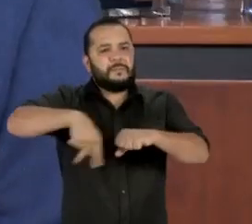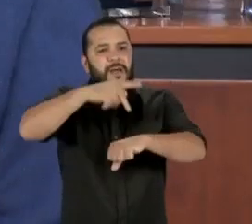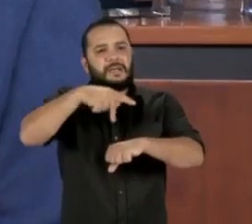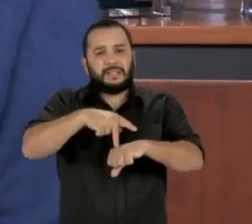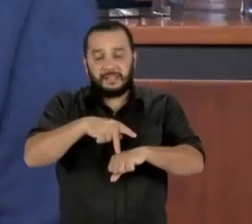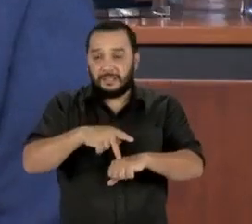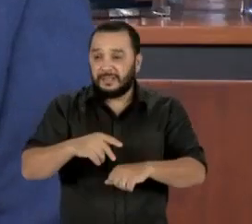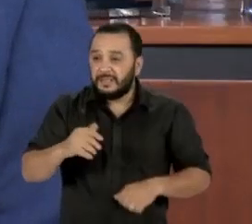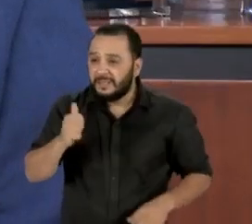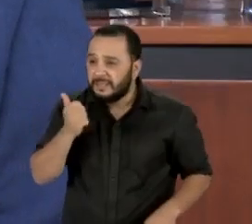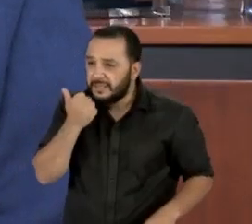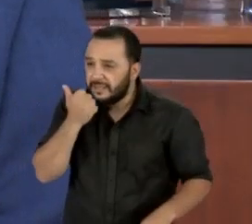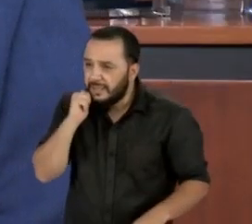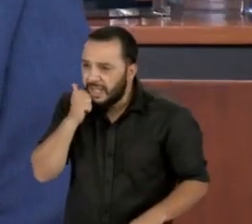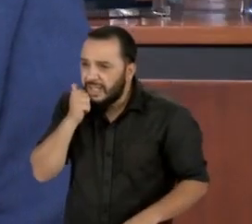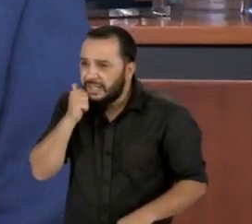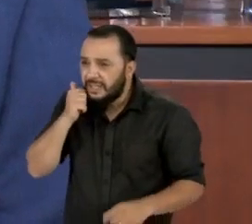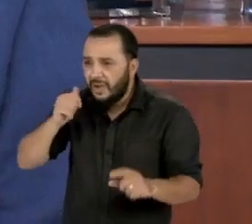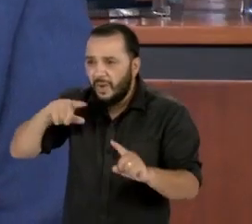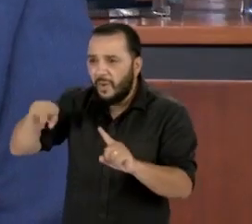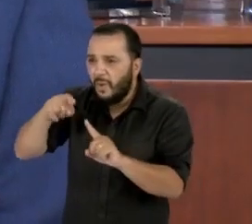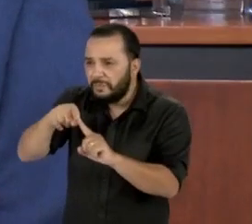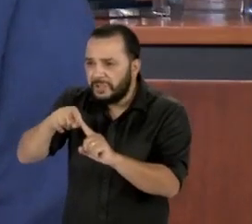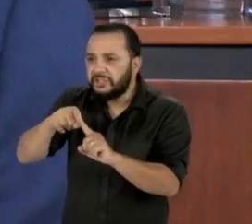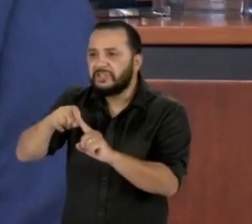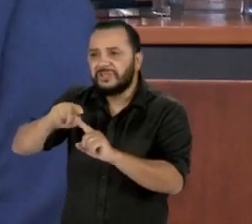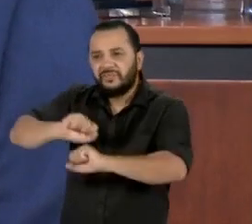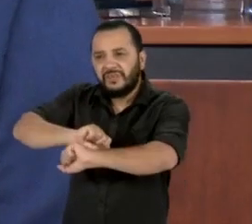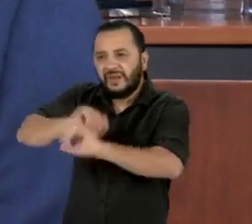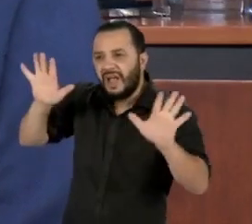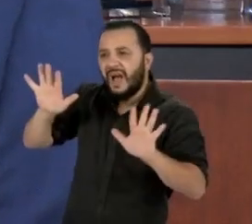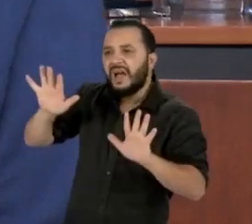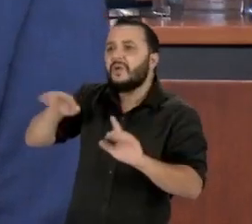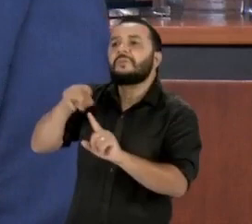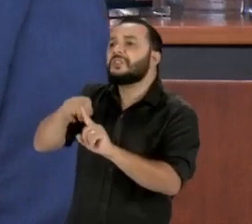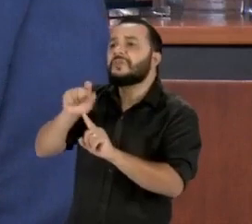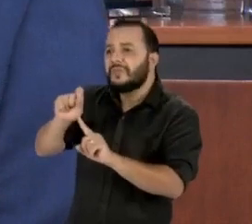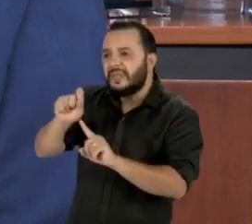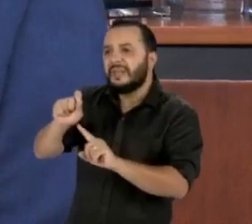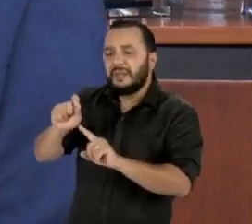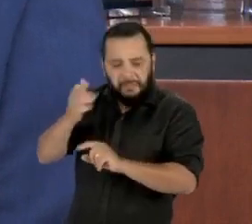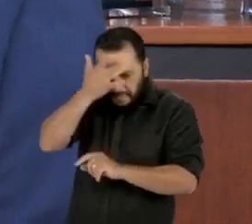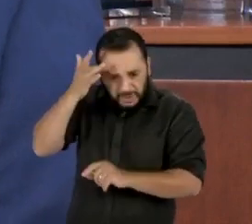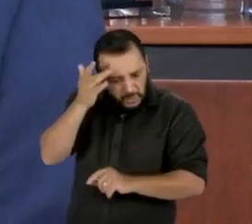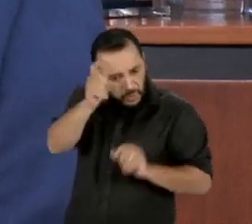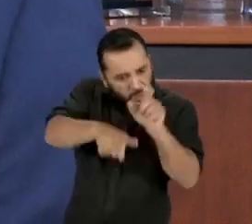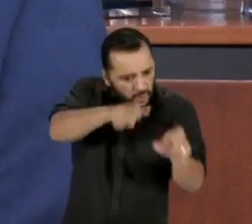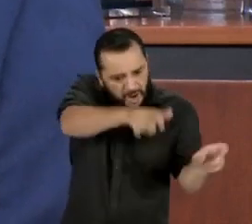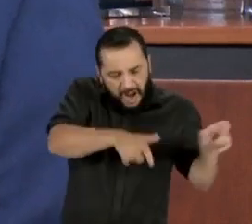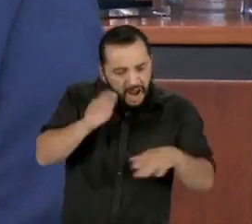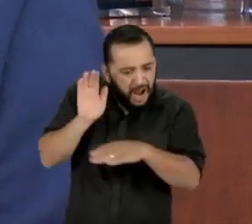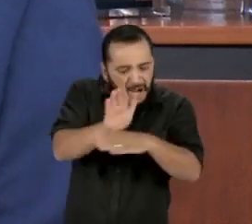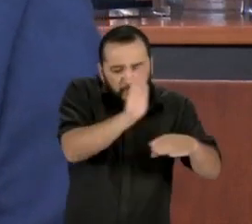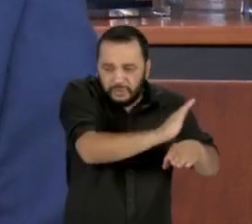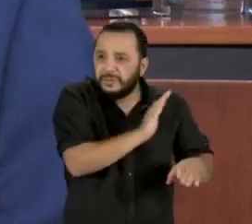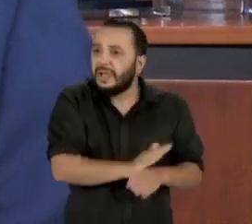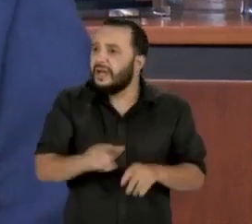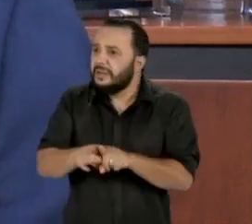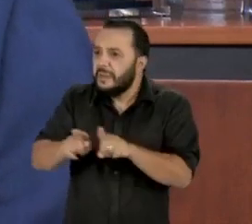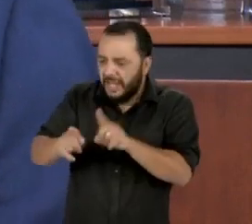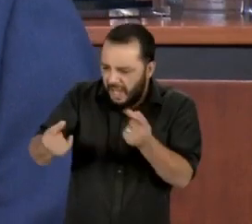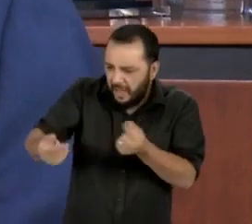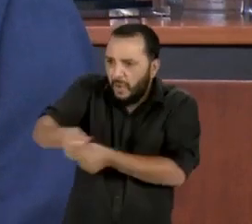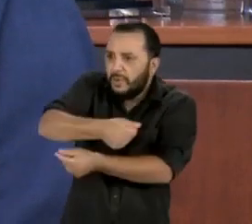faz ciência com um objetivo definido, faz ciência para ajudar as outras pessoas, né? Para aumentar o capital